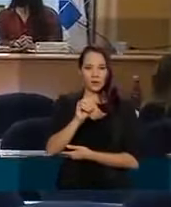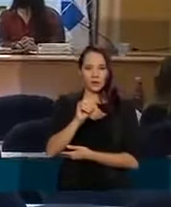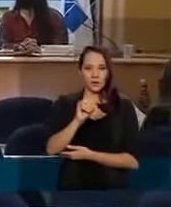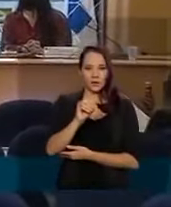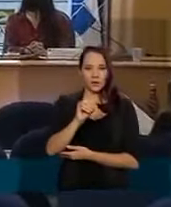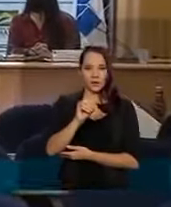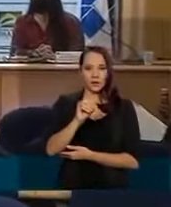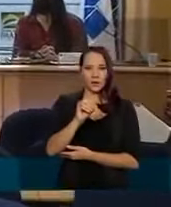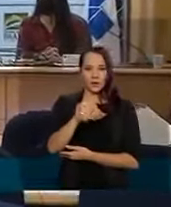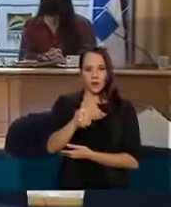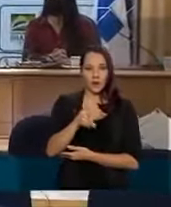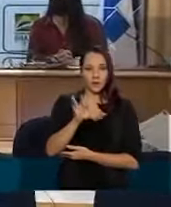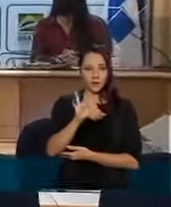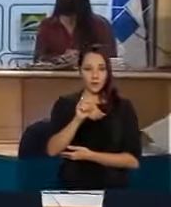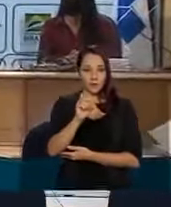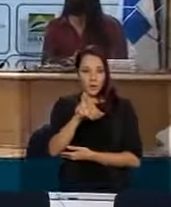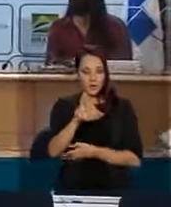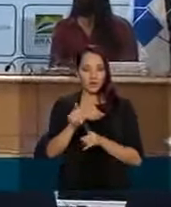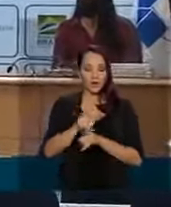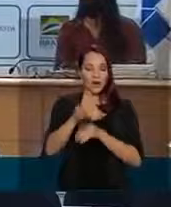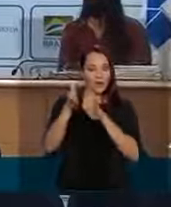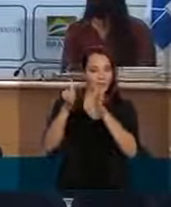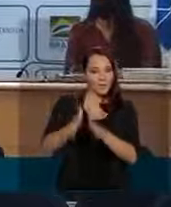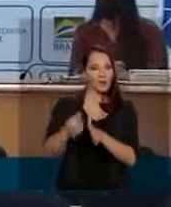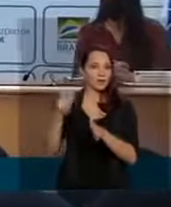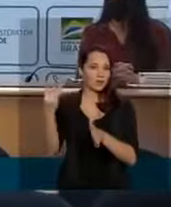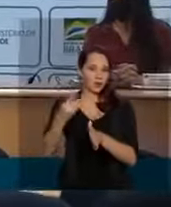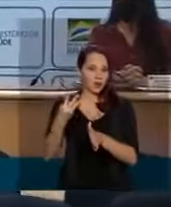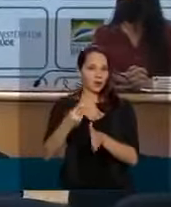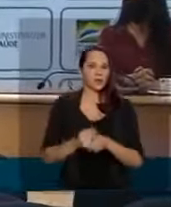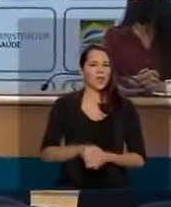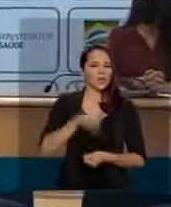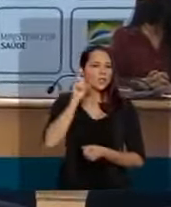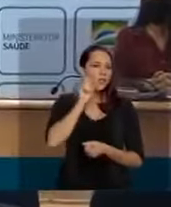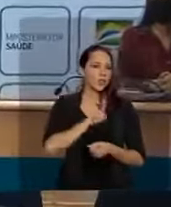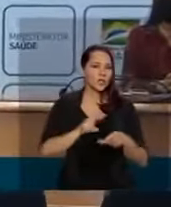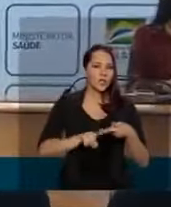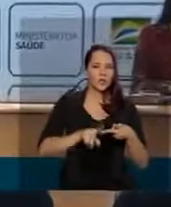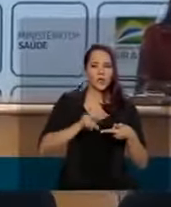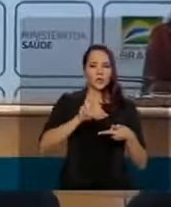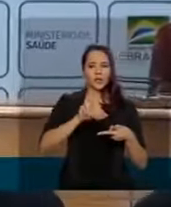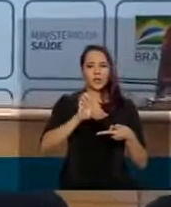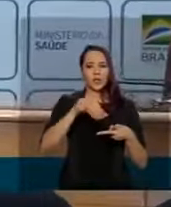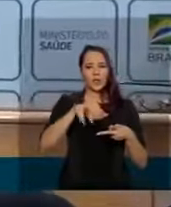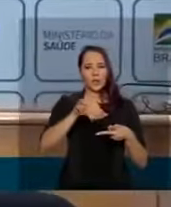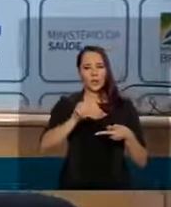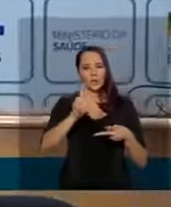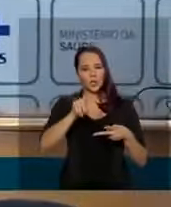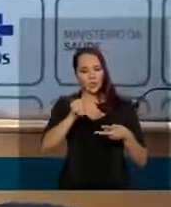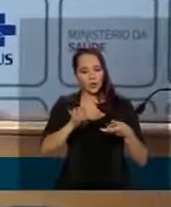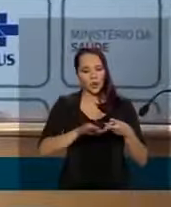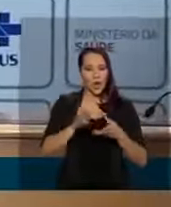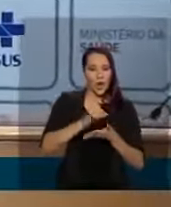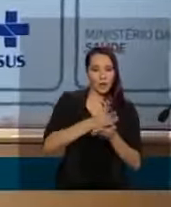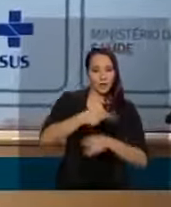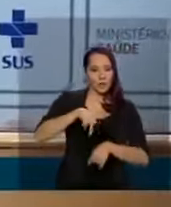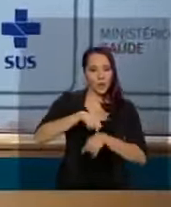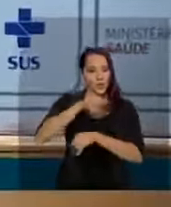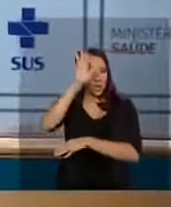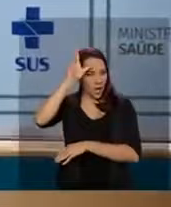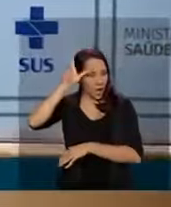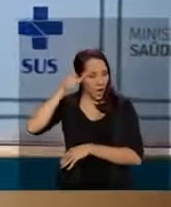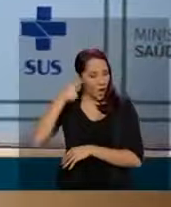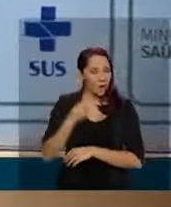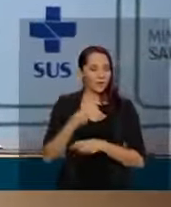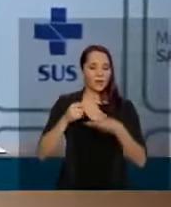3, não no Brasil, mas em vários países do mundo. Né, os Estados Unidos, o Reino Unido, alguns países da África, o Brasil,